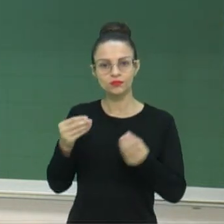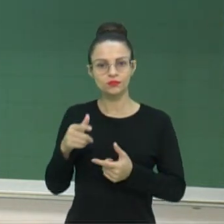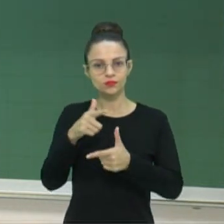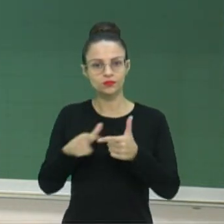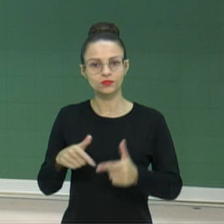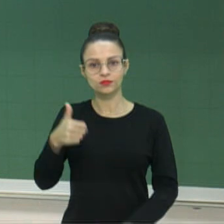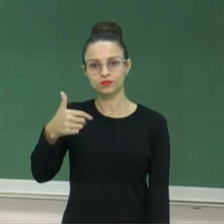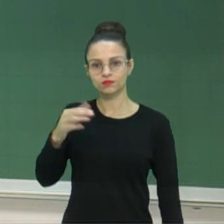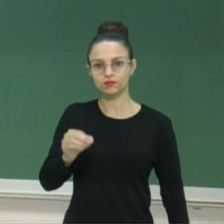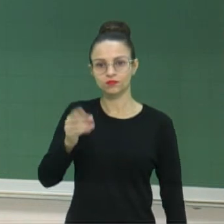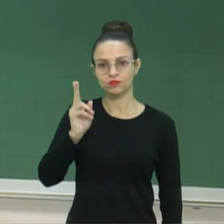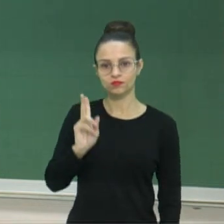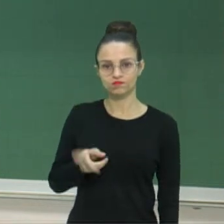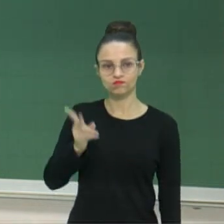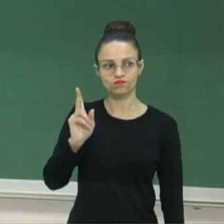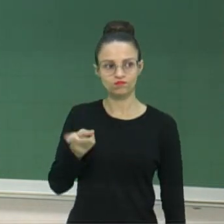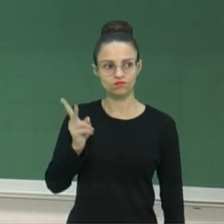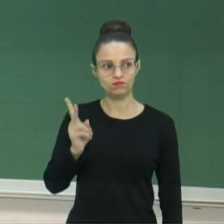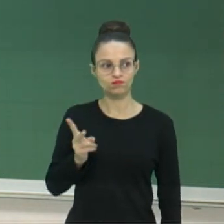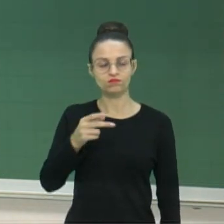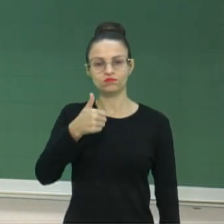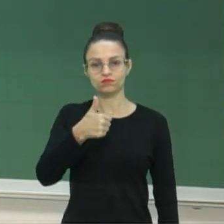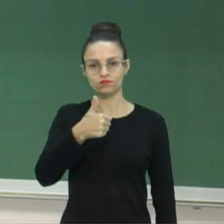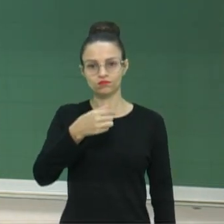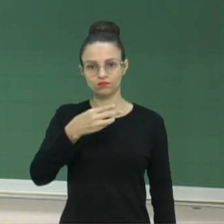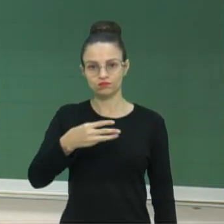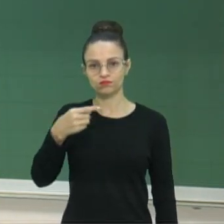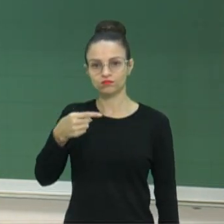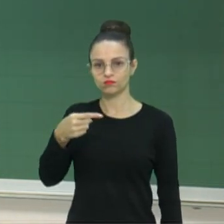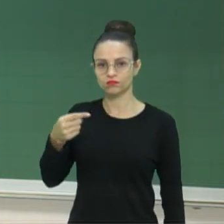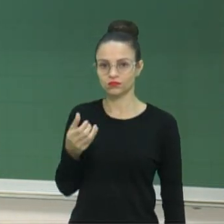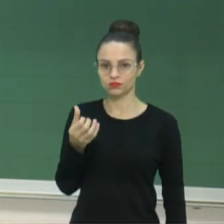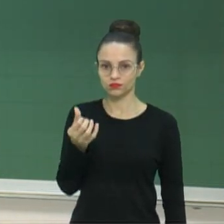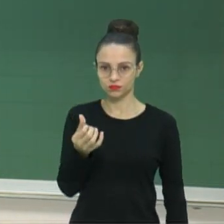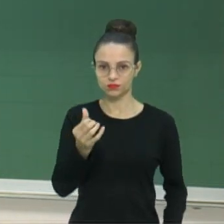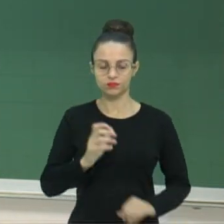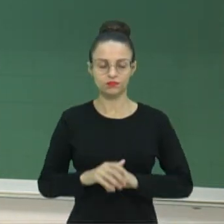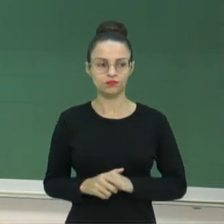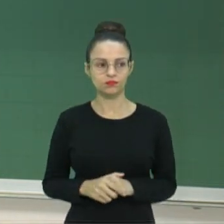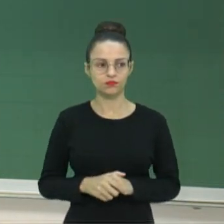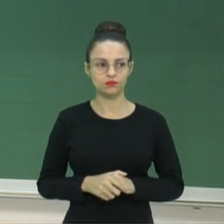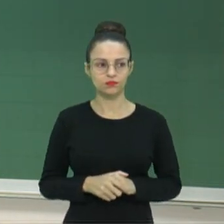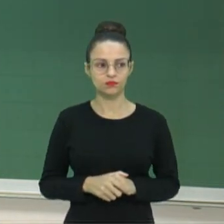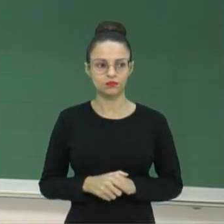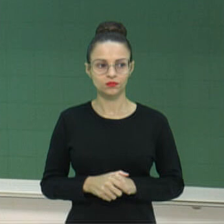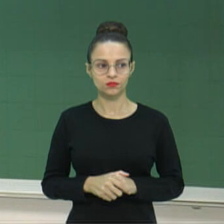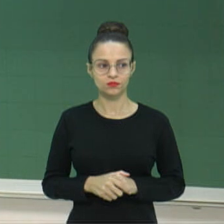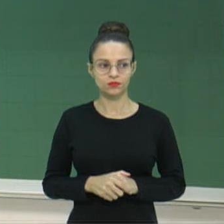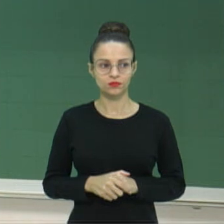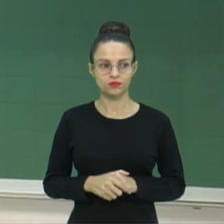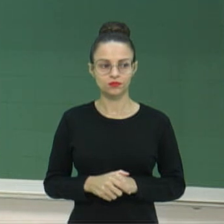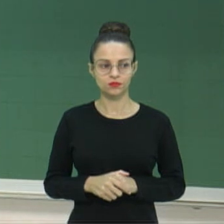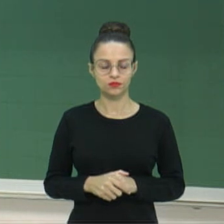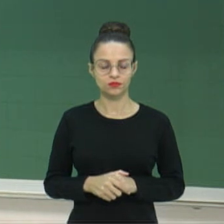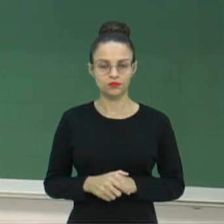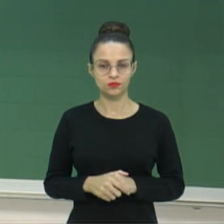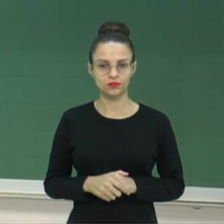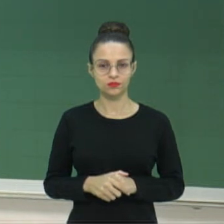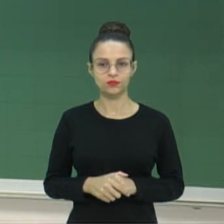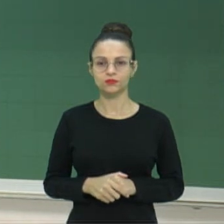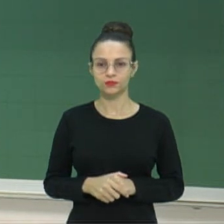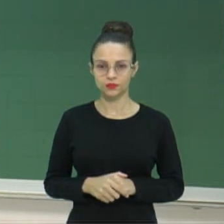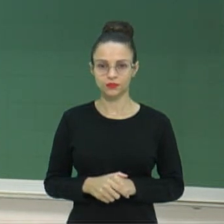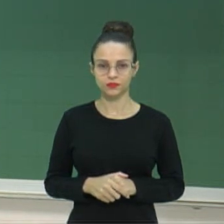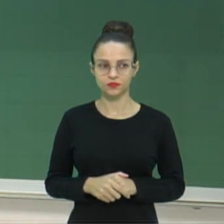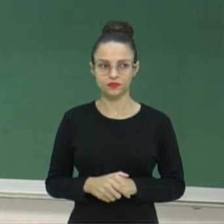Conserva a base e subtrai os expoentes. Ou seja, você terá 10, 13 menos 6. Ou